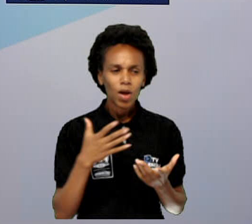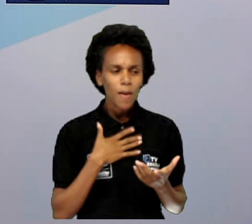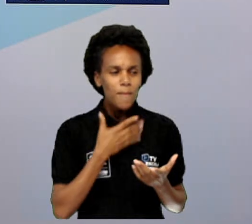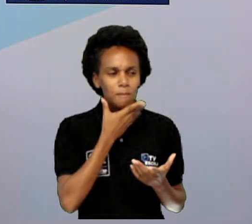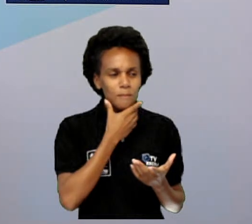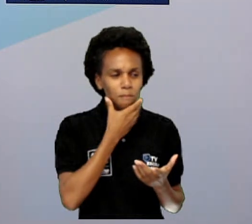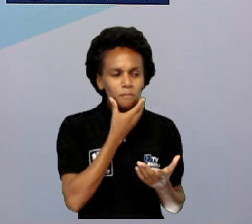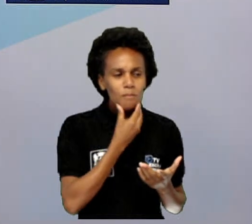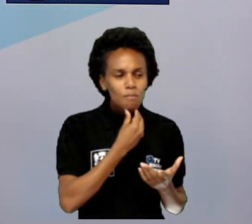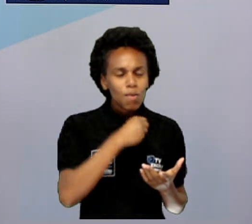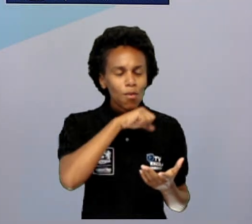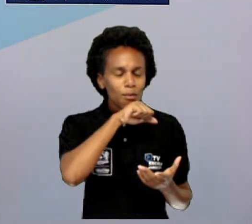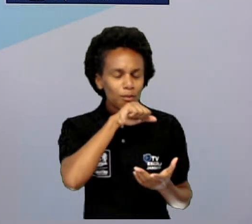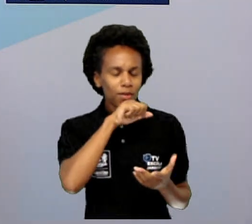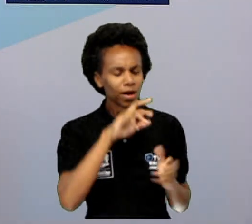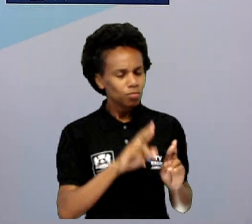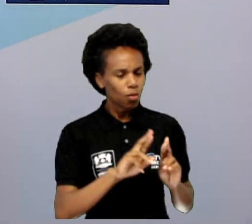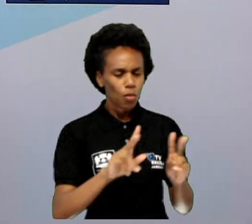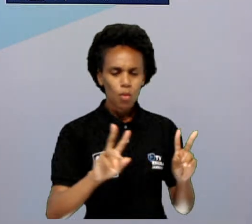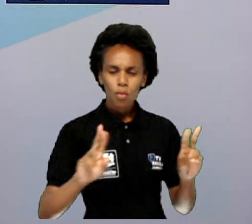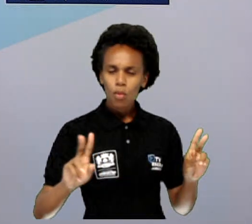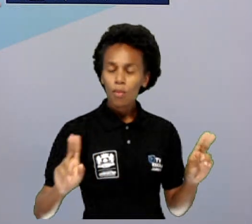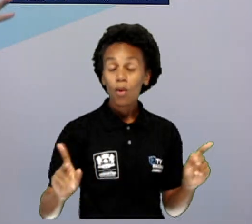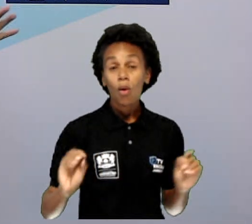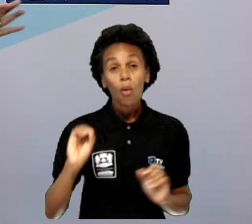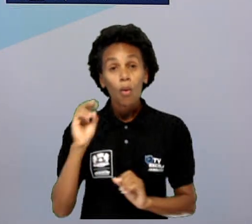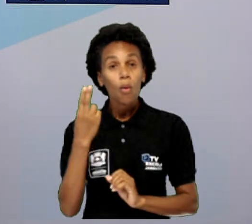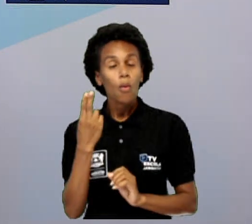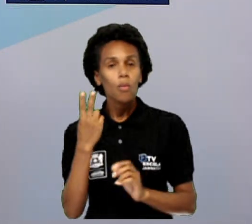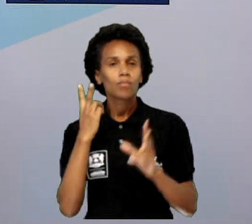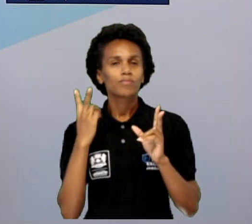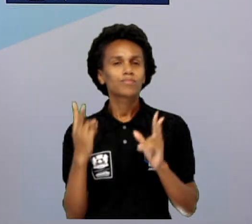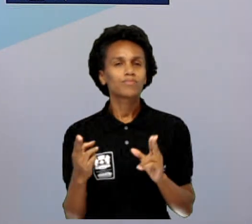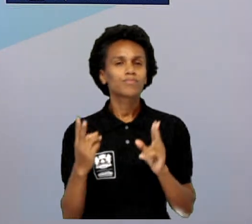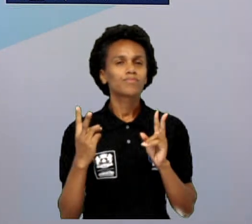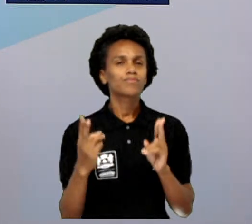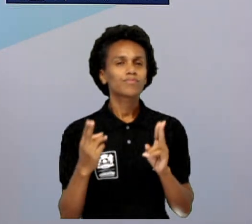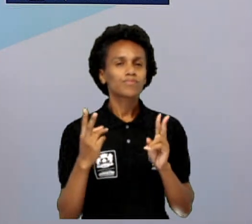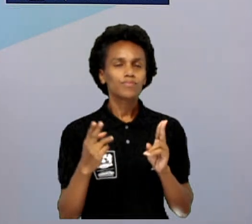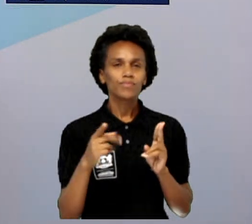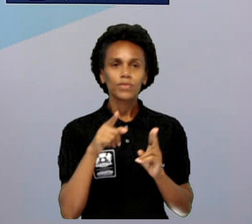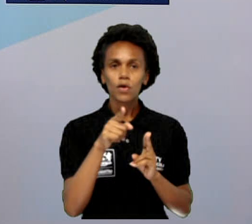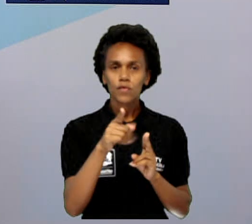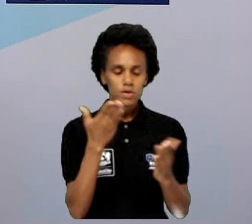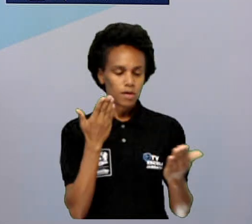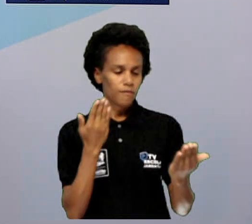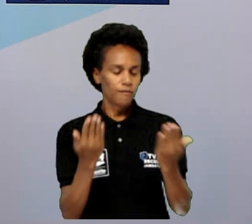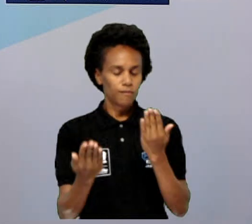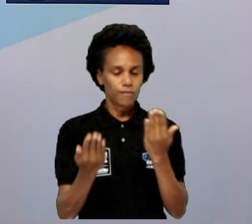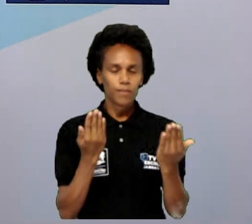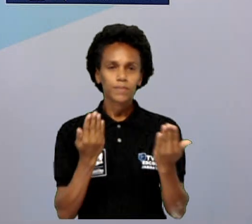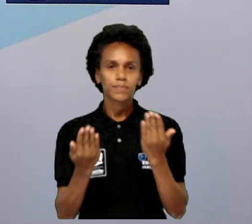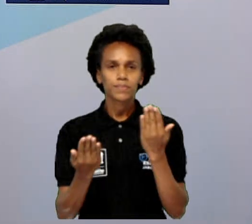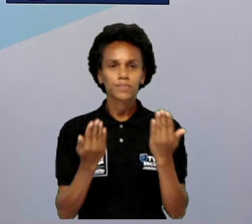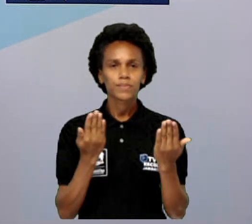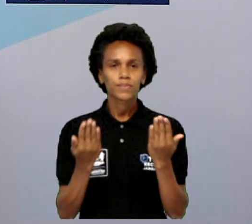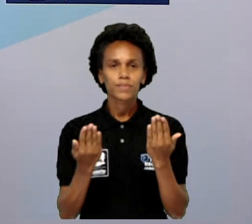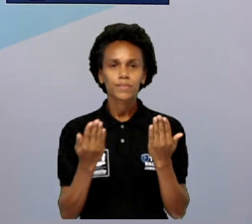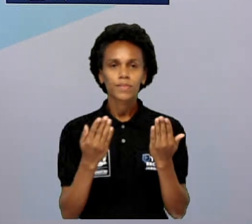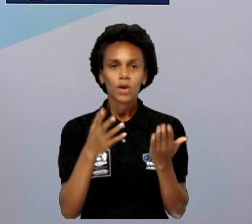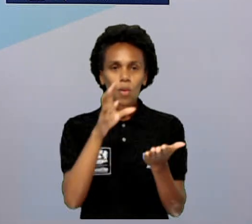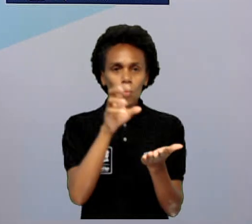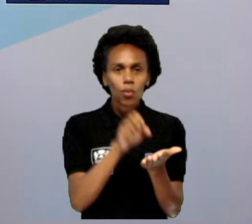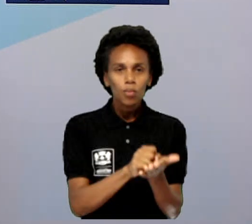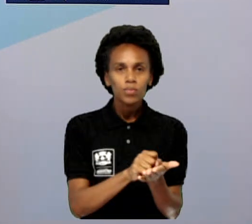minha época totalmente diferente, ou não, continua do mesmo jeito. É você que vai fazer essas comparações com os registros que